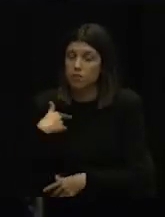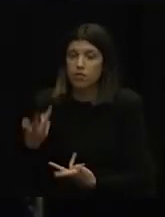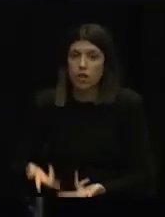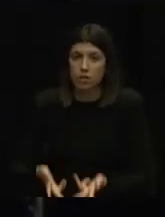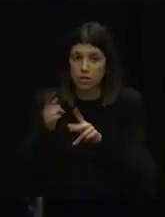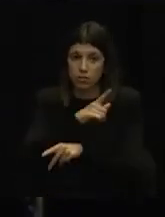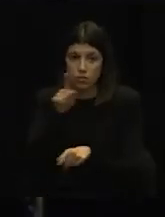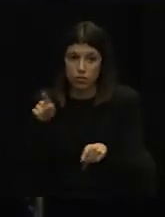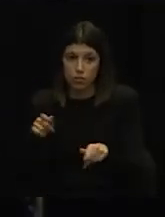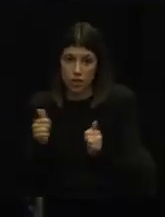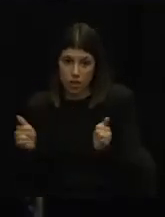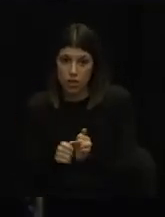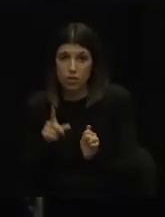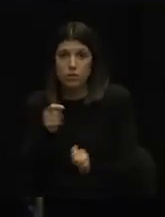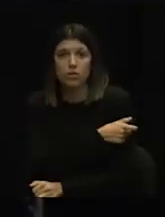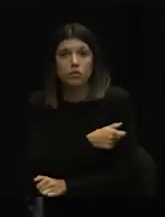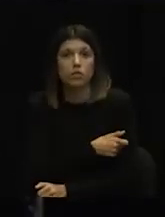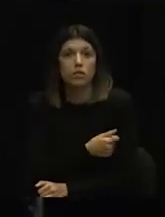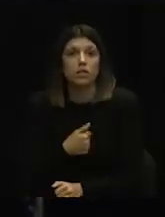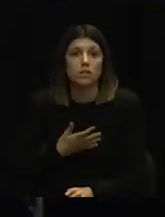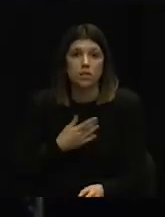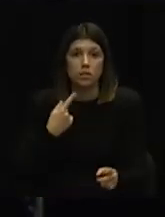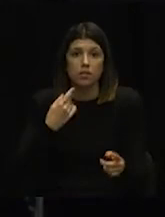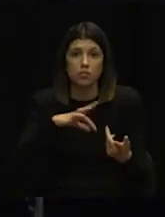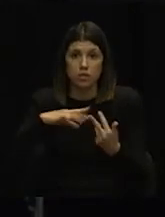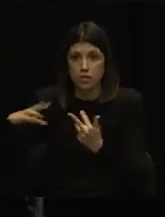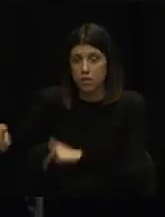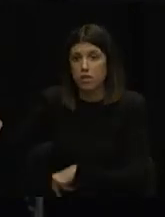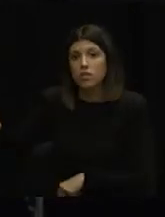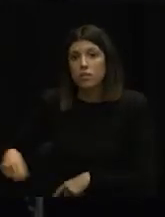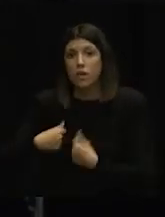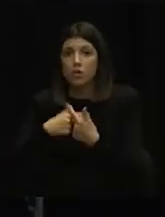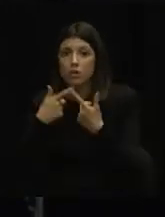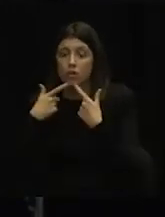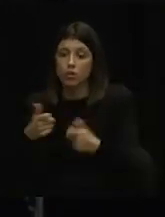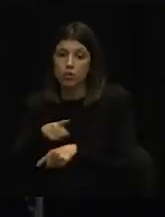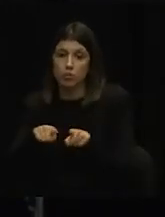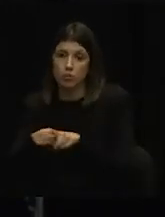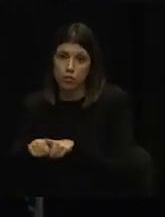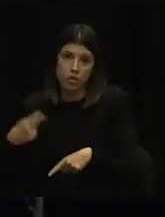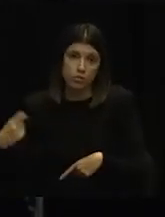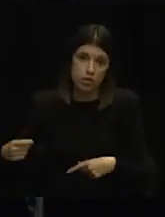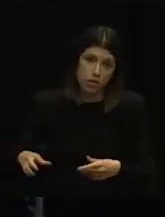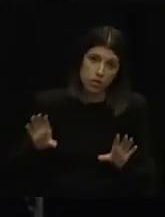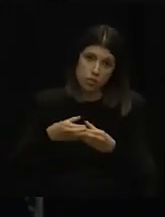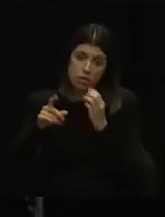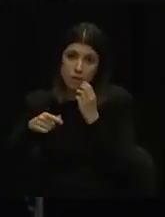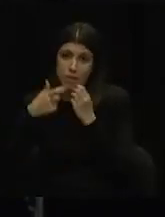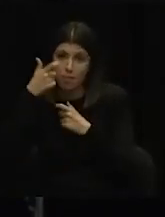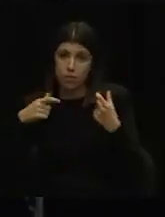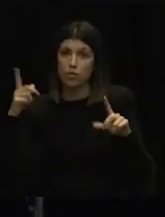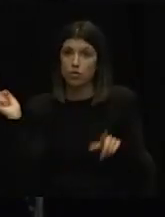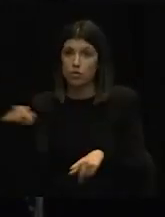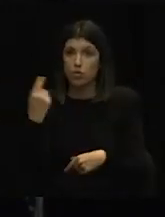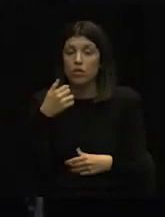muito a disponibilidade dos vereadores e dos representantes das empresas municipais e também de todos os poderes municipais dos presidentes das comissões e de todas as pessoas dos